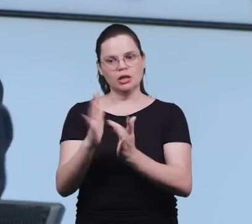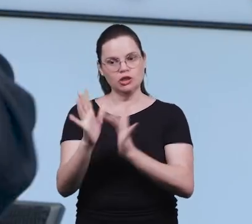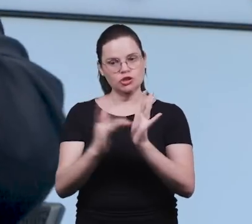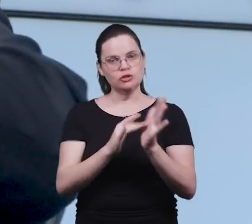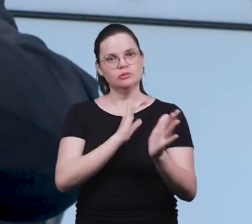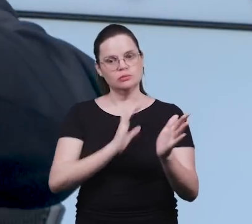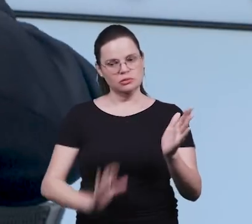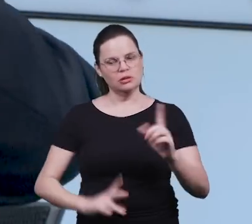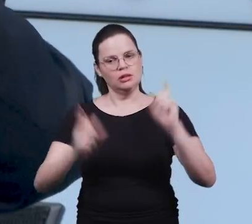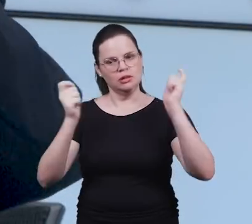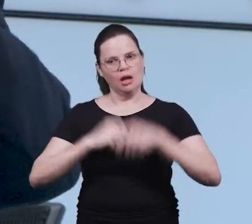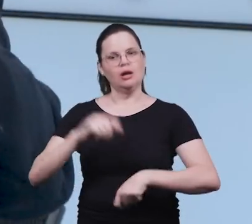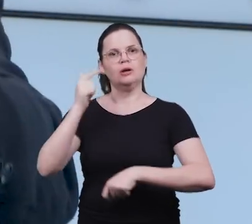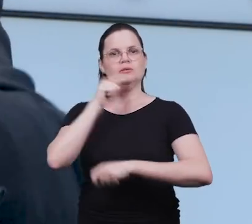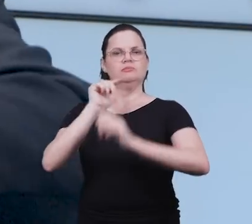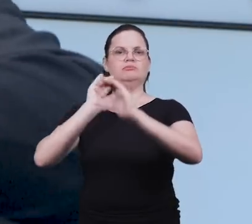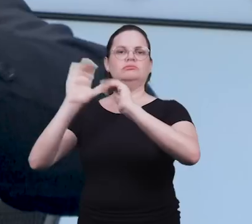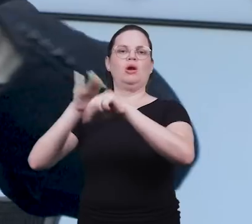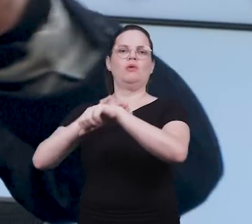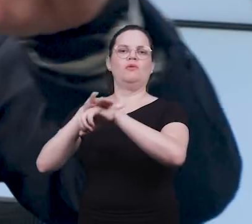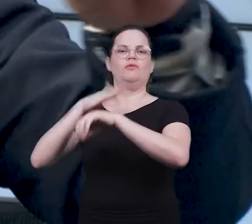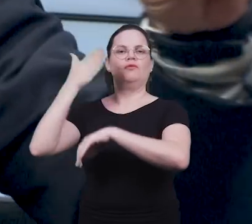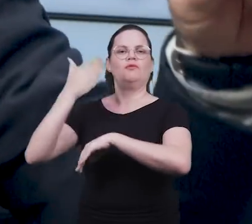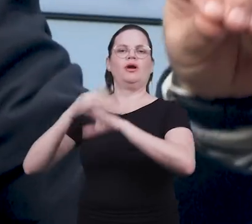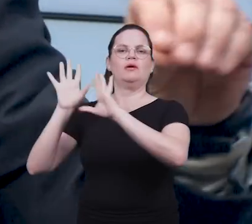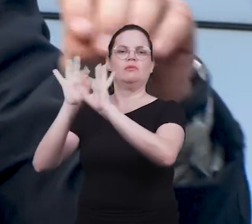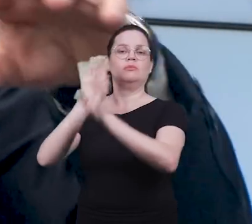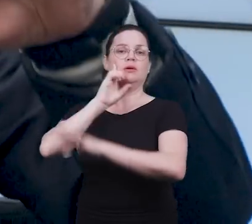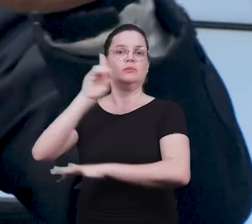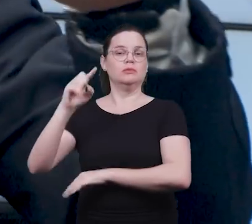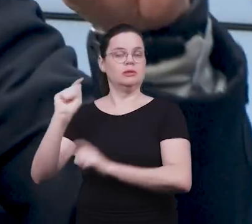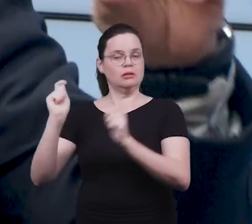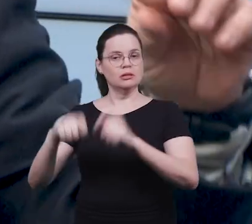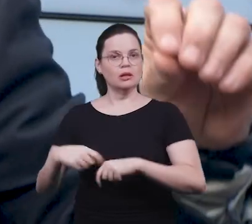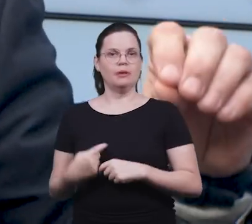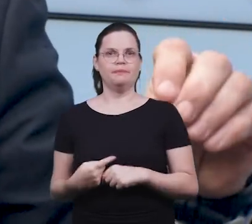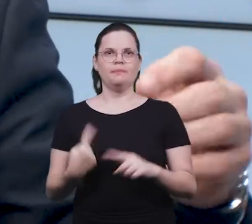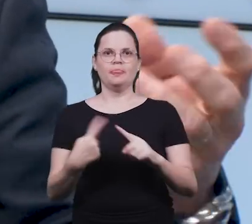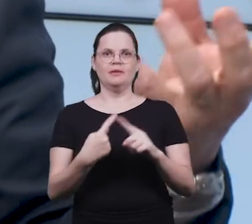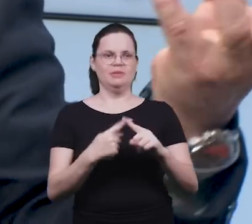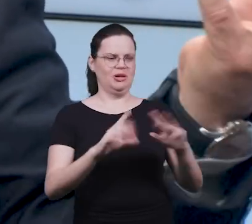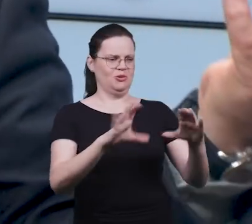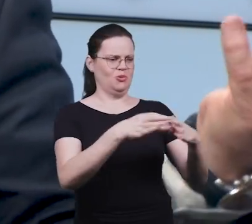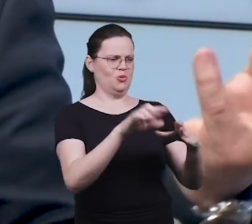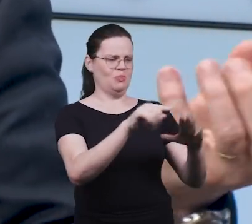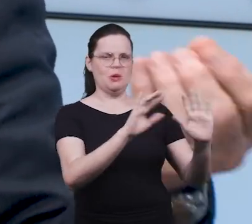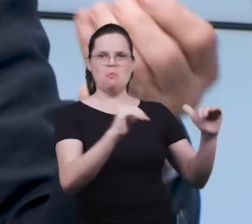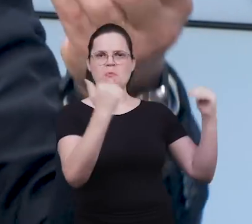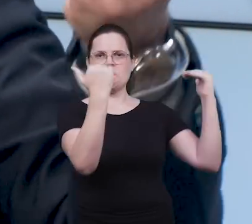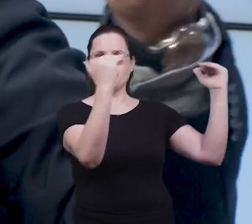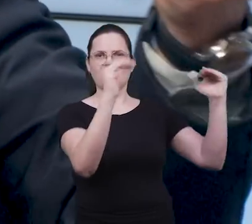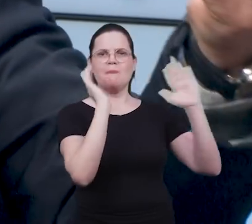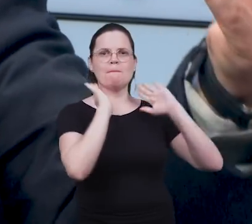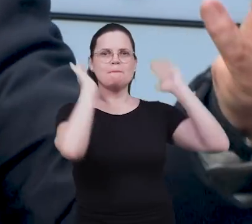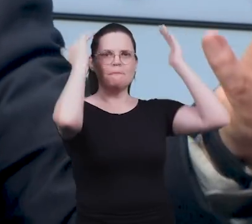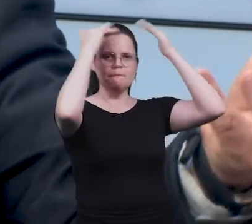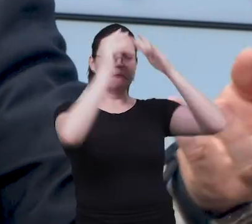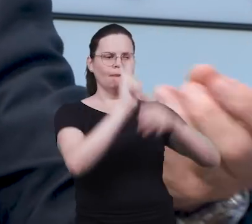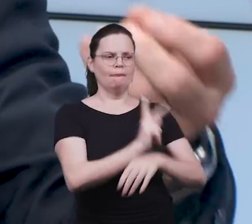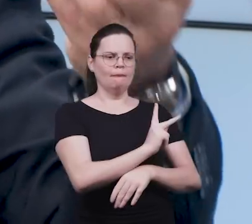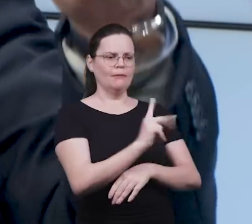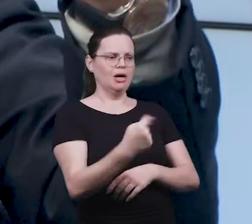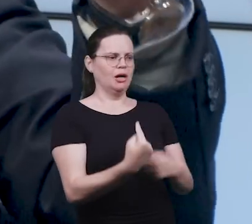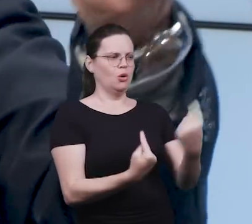contínuo, que estava ali, uma coisa que só uma classe diferenciada que tinha acesso às Escrituras,